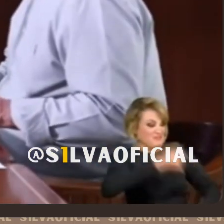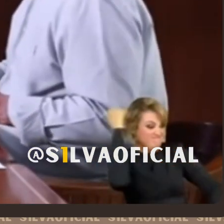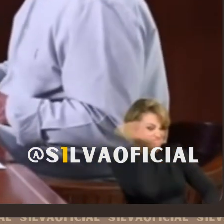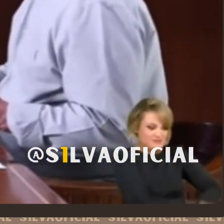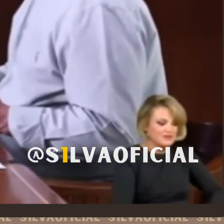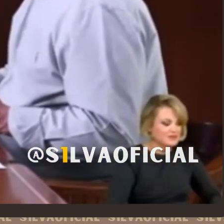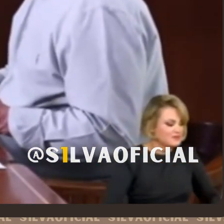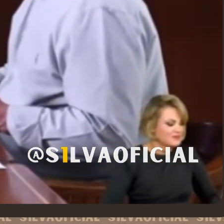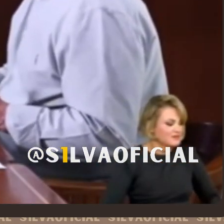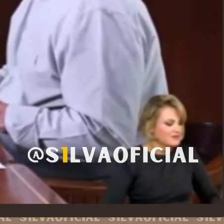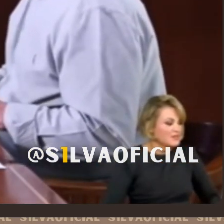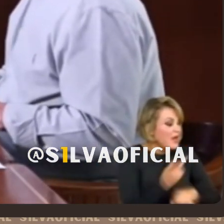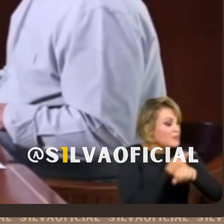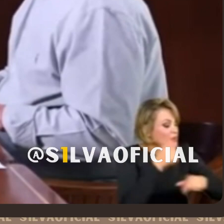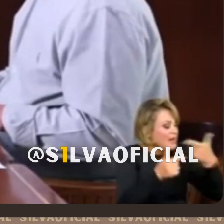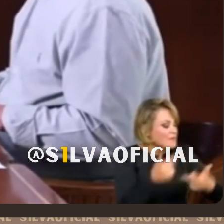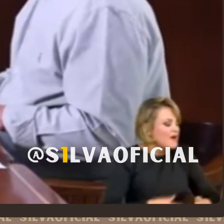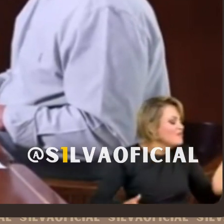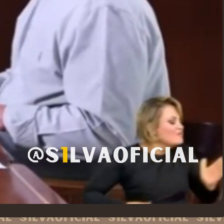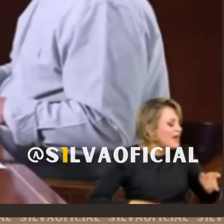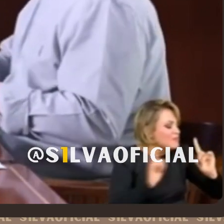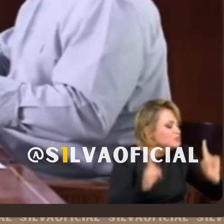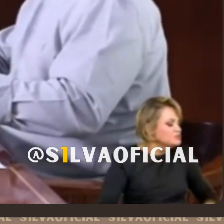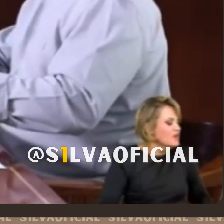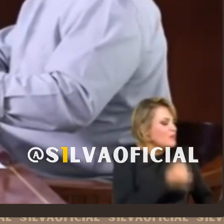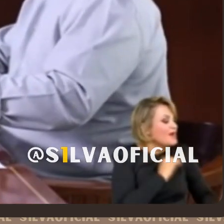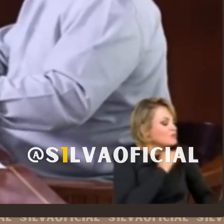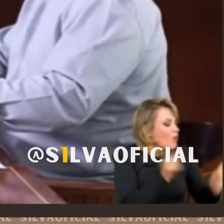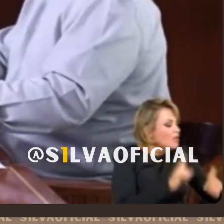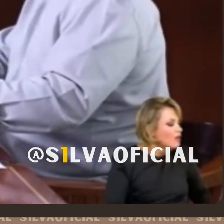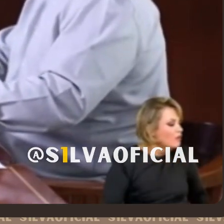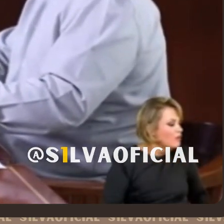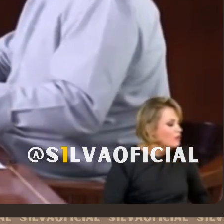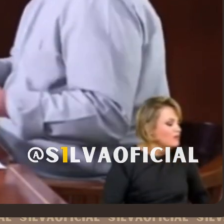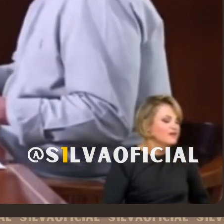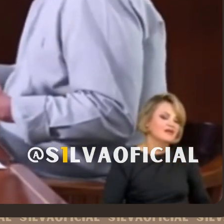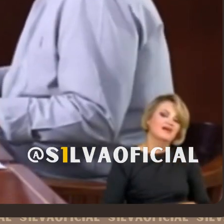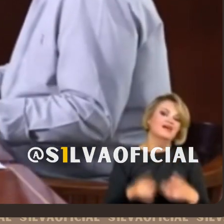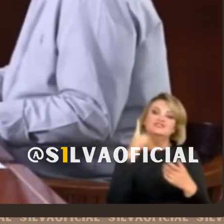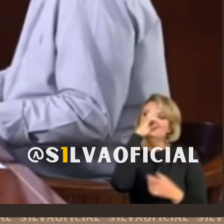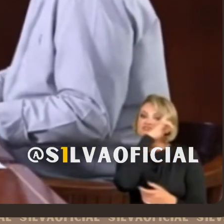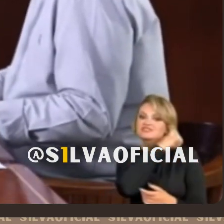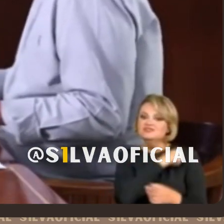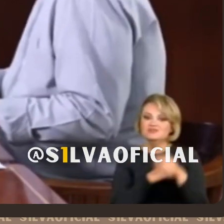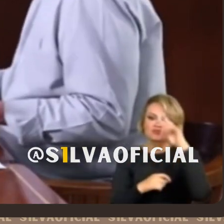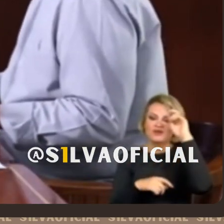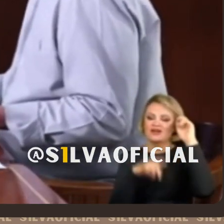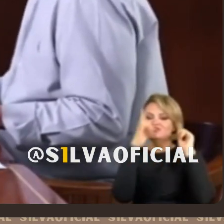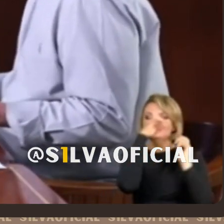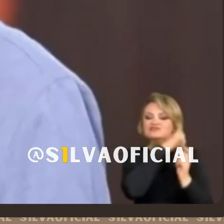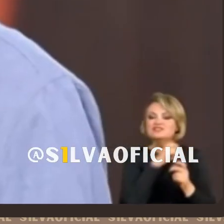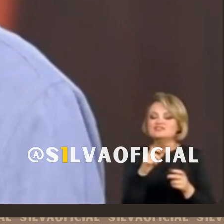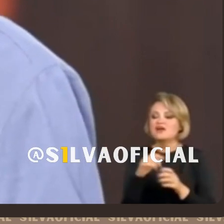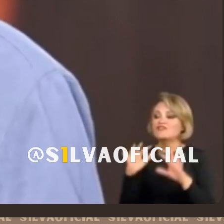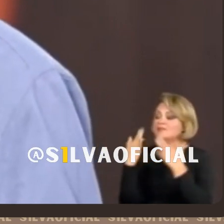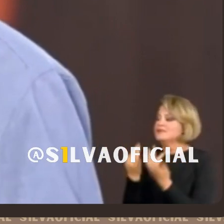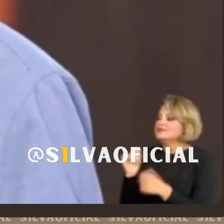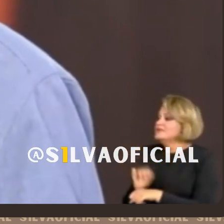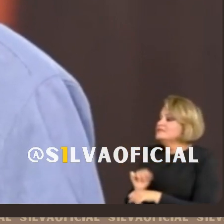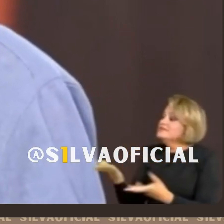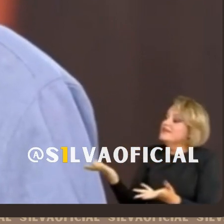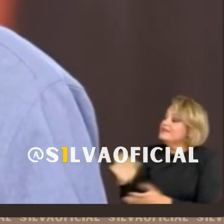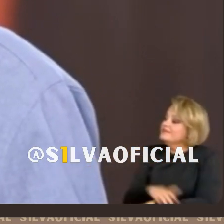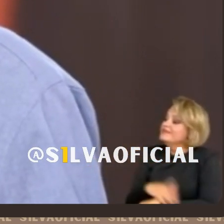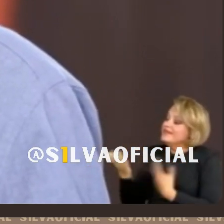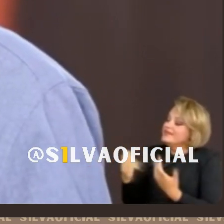né? Não, porque é difícil, sim, cara. É. Você chega em casa, tá a família esperando que você tenha a notícia do emprego e você não tem, porque não